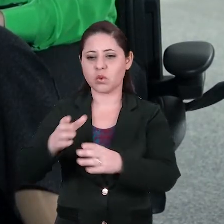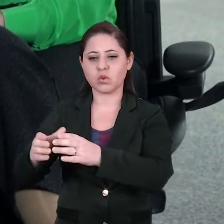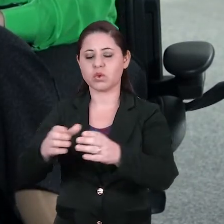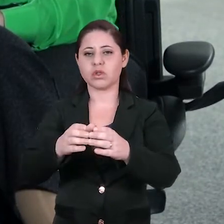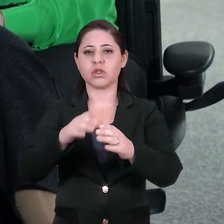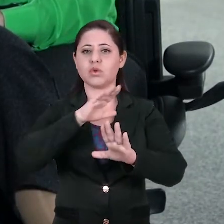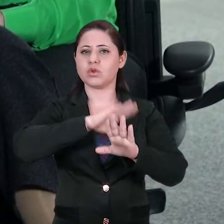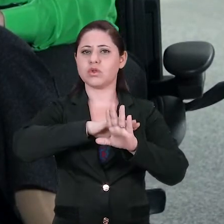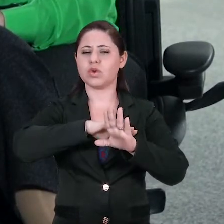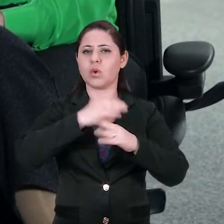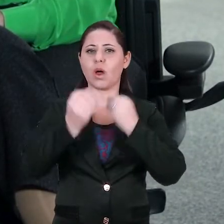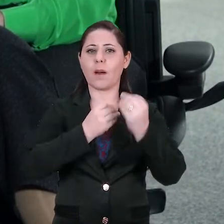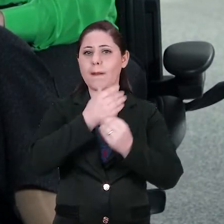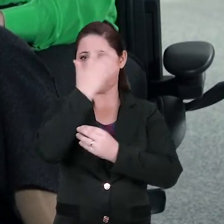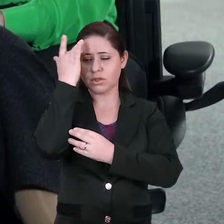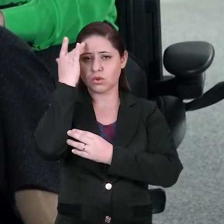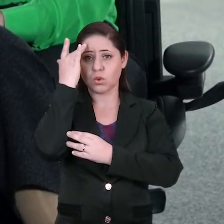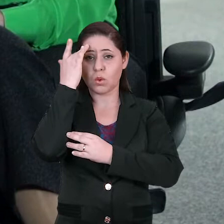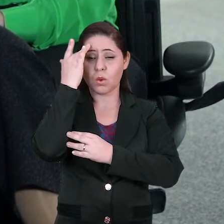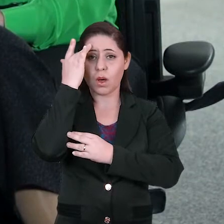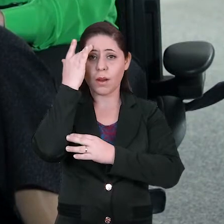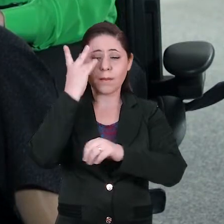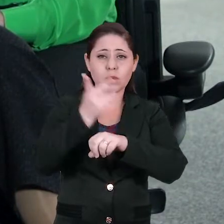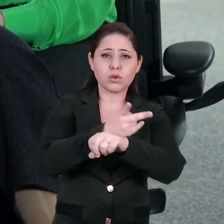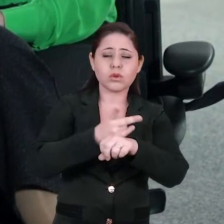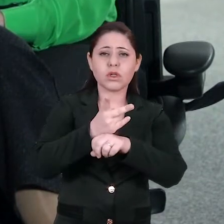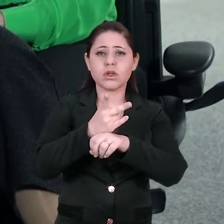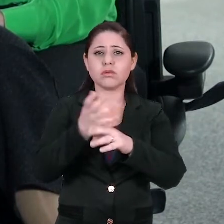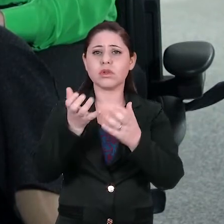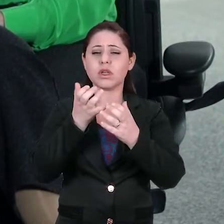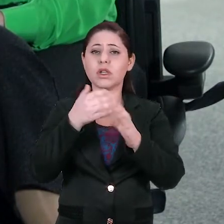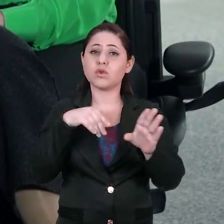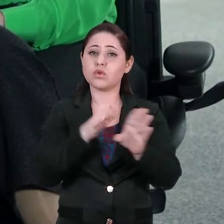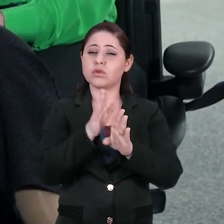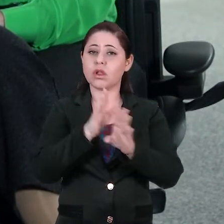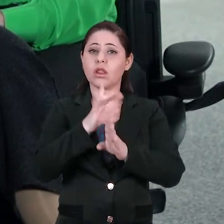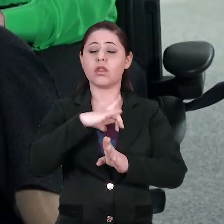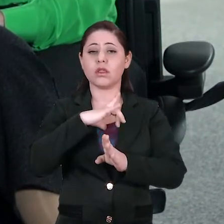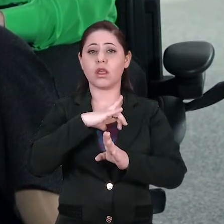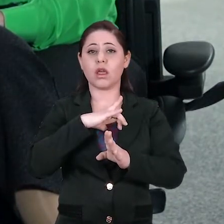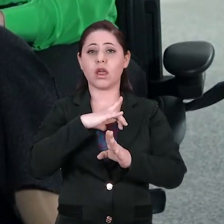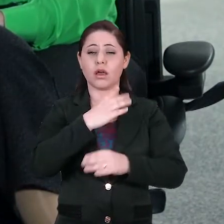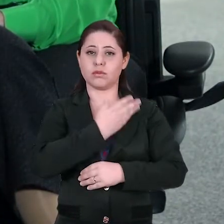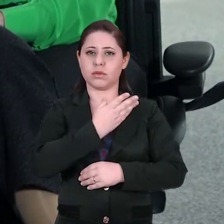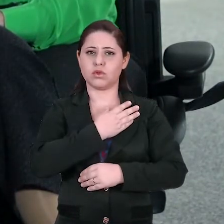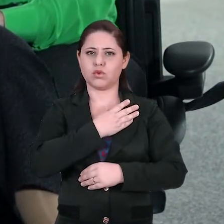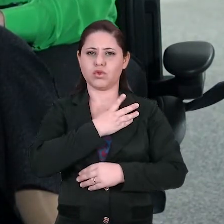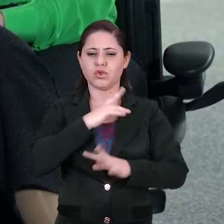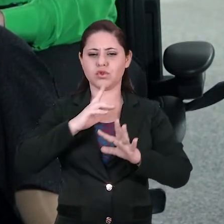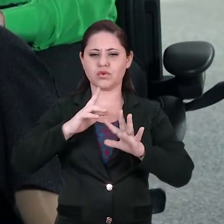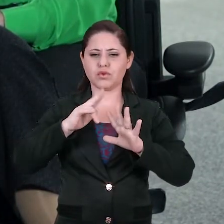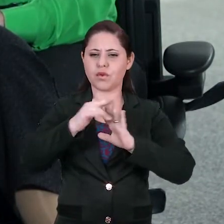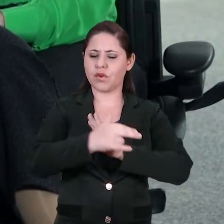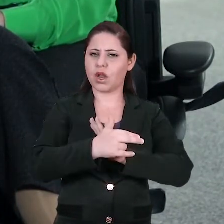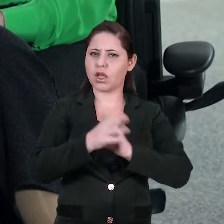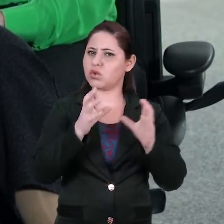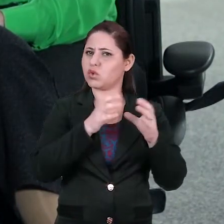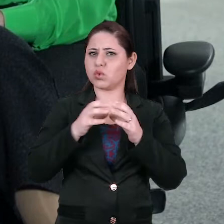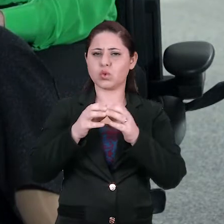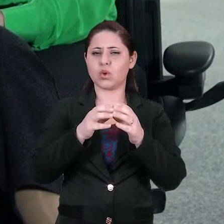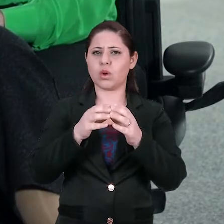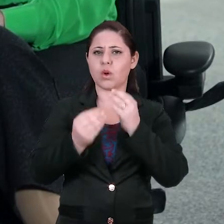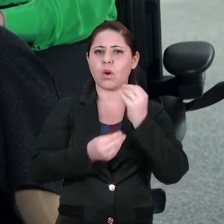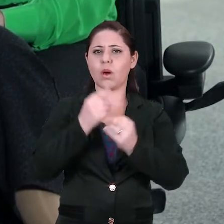ideologias, várias pessoas continuam te procurando para ouvir teus conselhos, você tem amigos em várias correntes doutrinárias. Qual que é o segredo de se manter